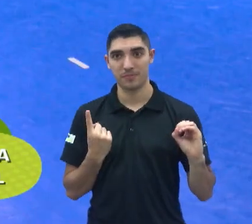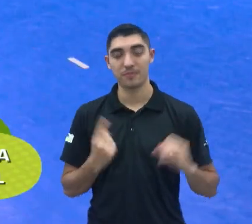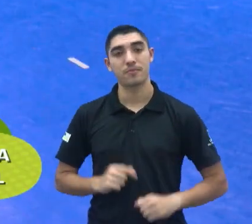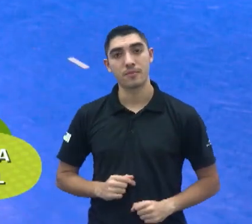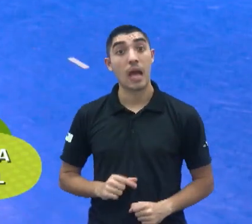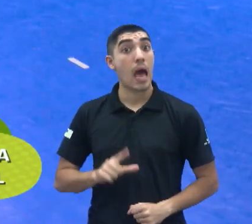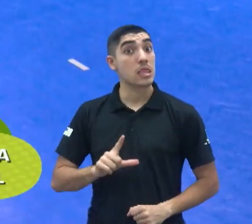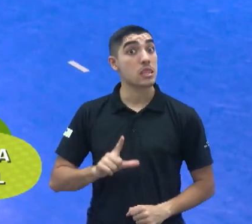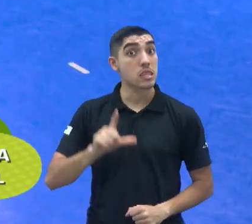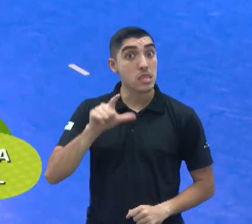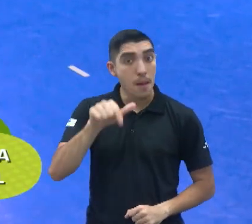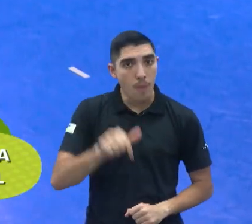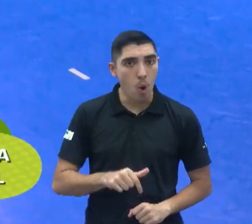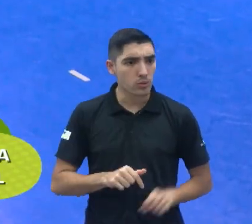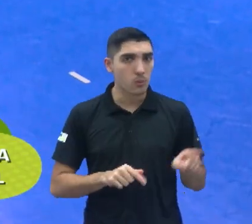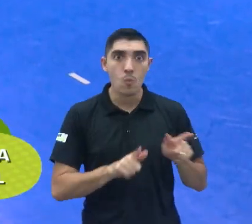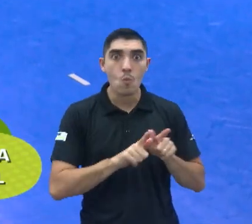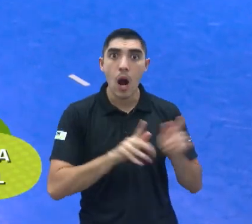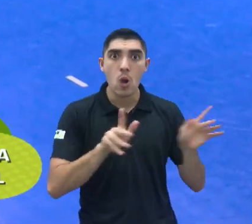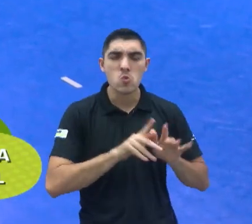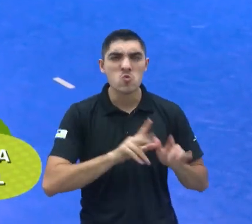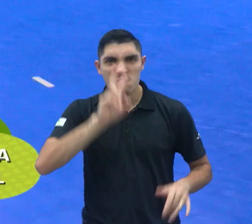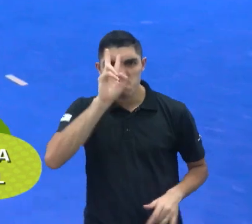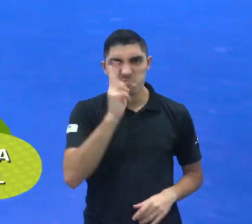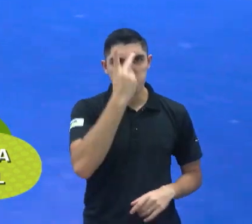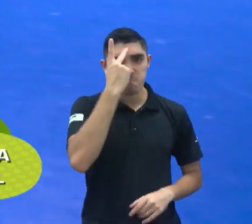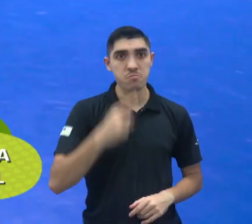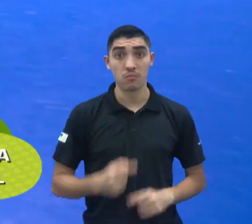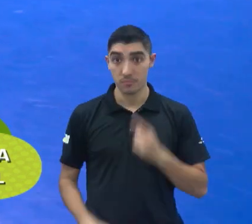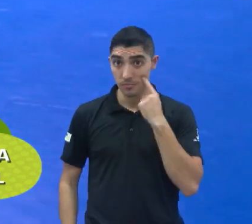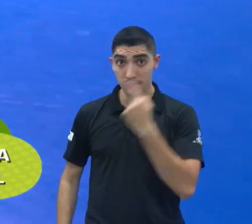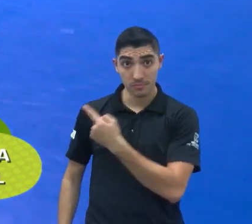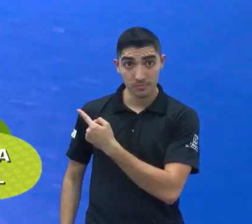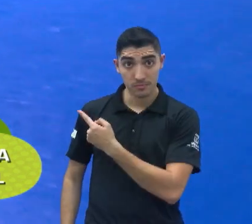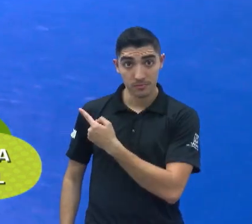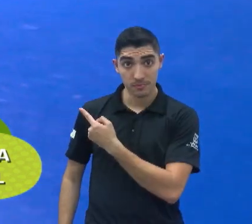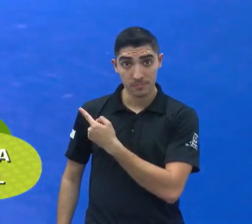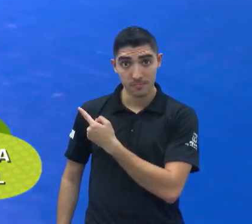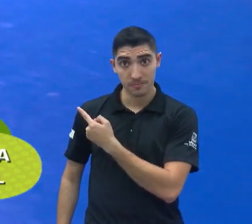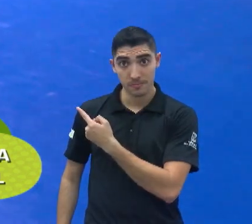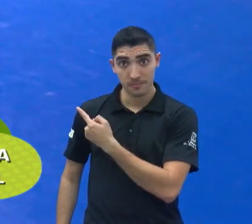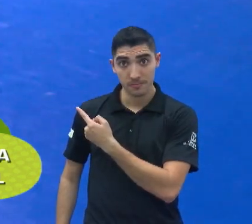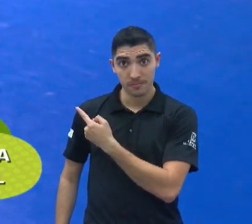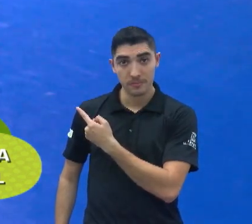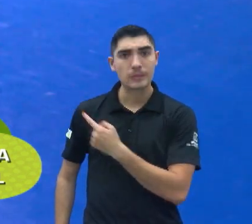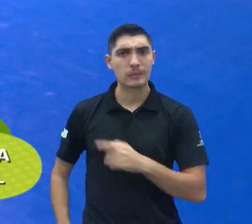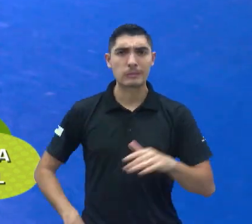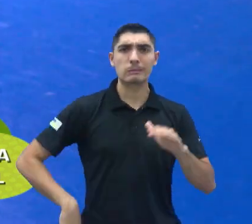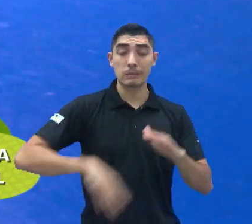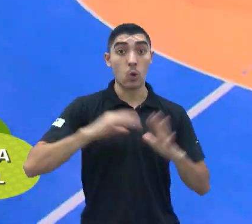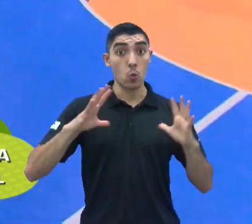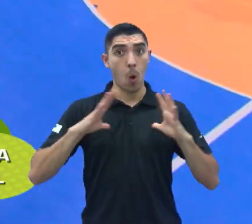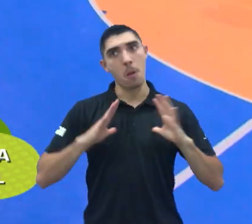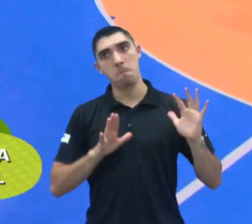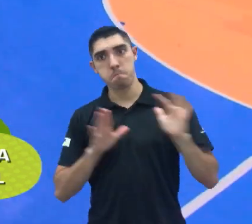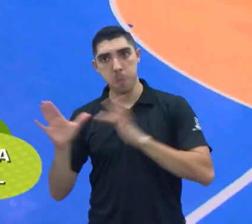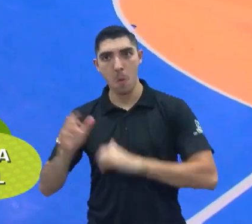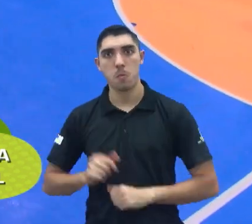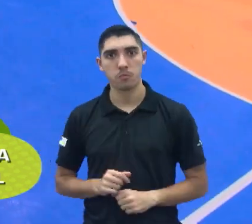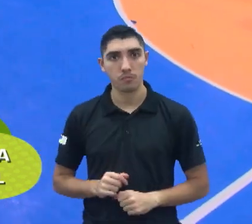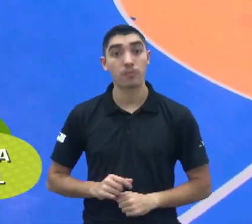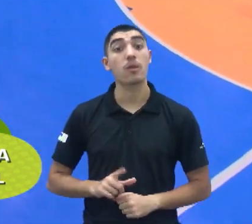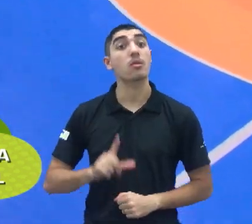Aí começou a reação da Uimpro. Primeiro nessa chegada de Isaac, que João defendeu.